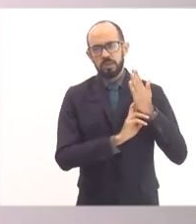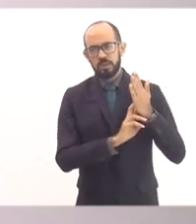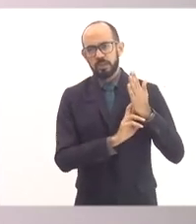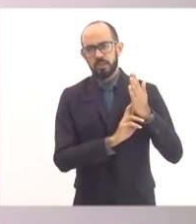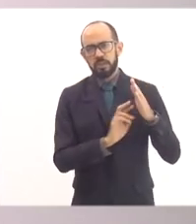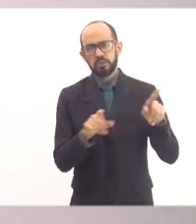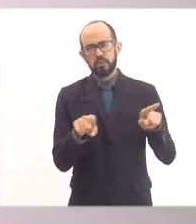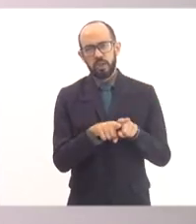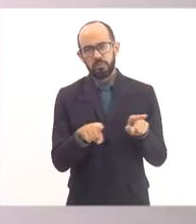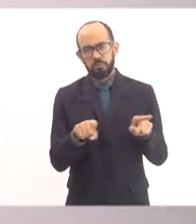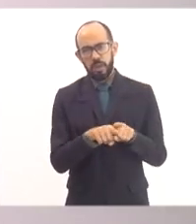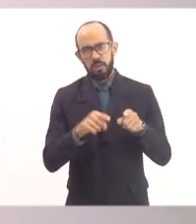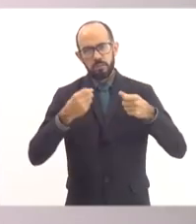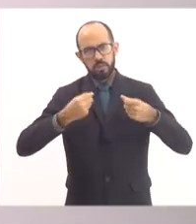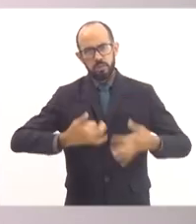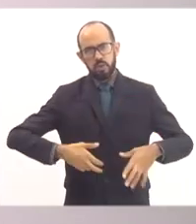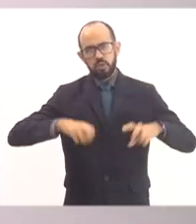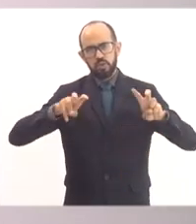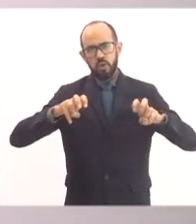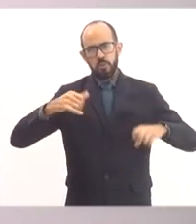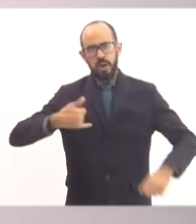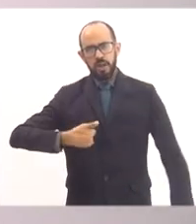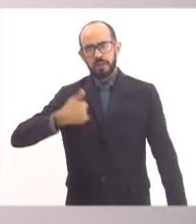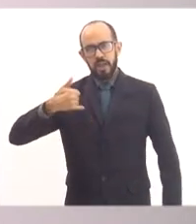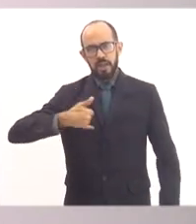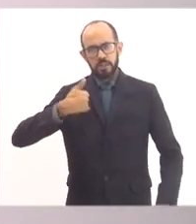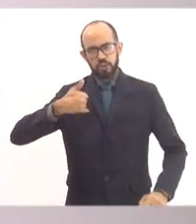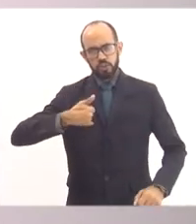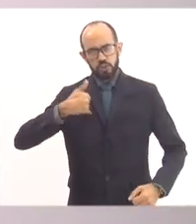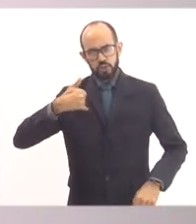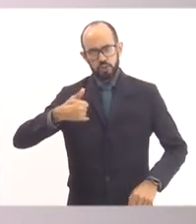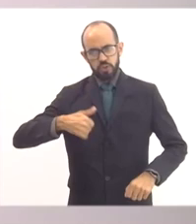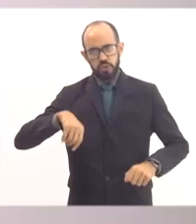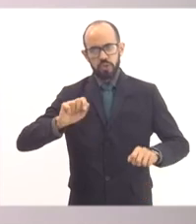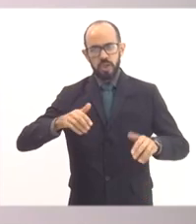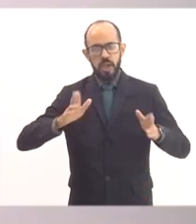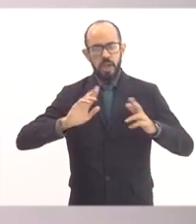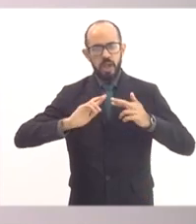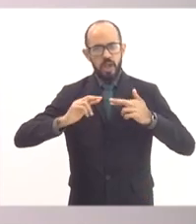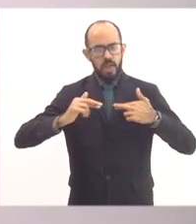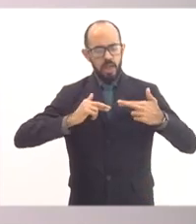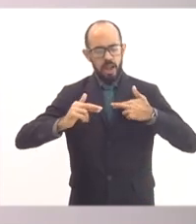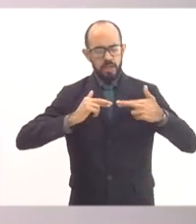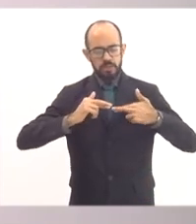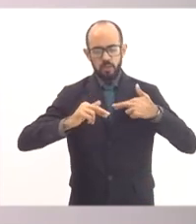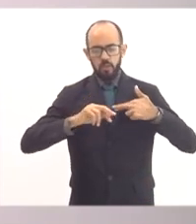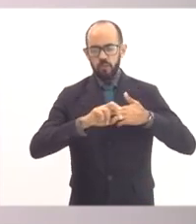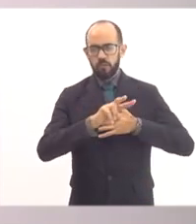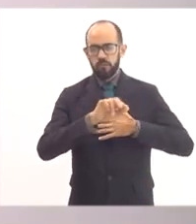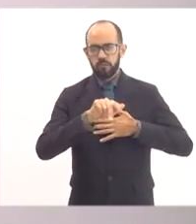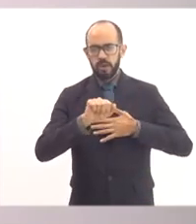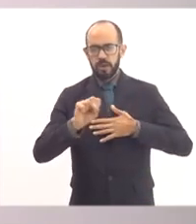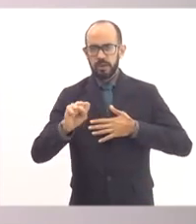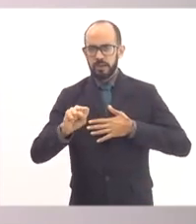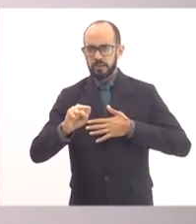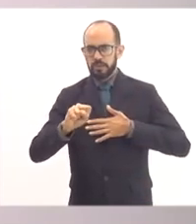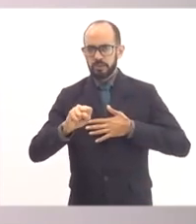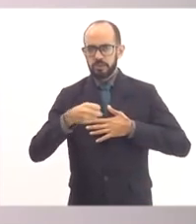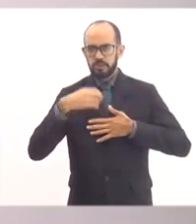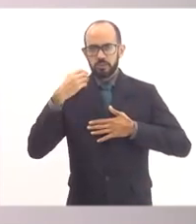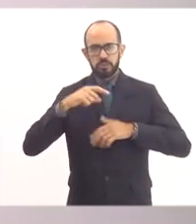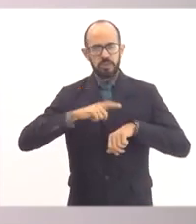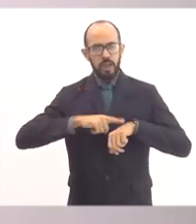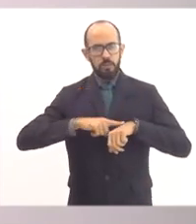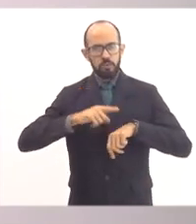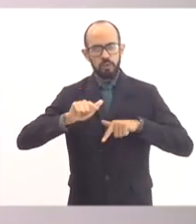fez a explanação com relação à idade, fez a explanação com relação à relação de vagas por antiguidade, por relação